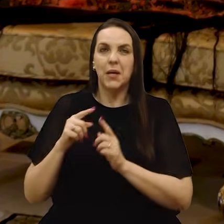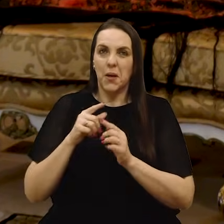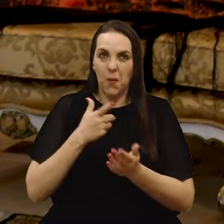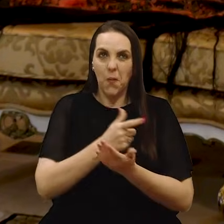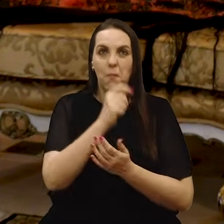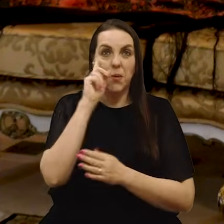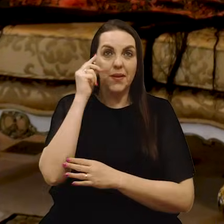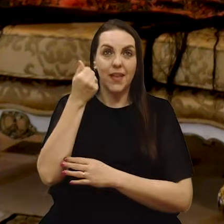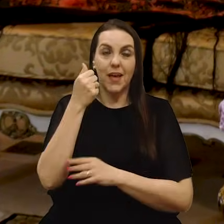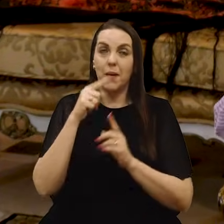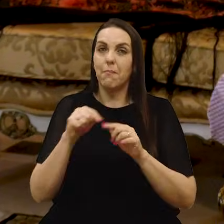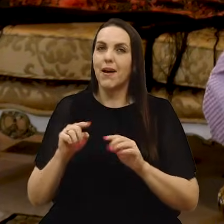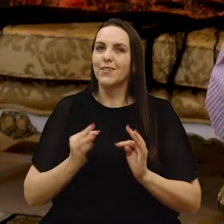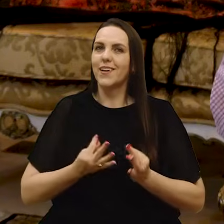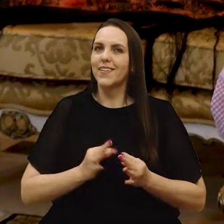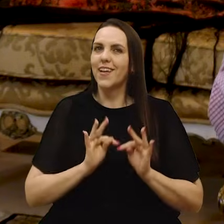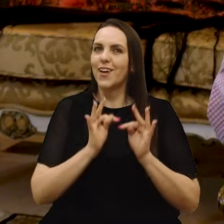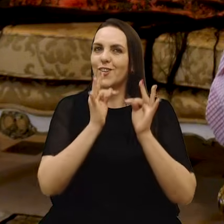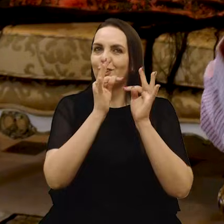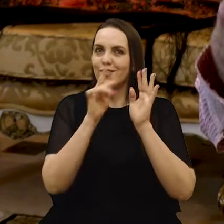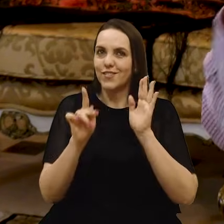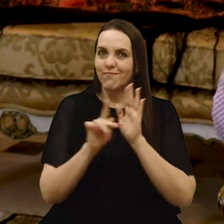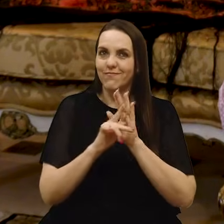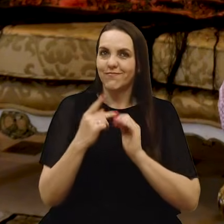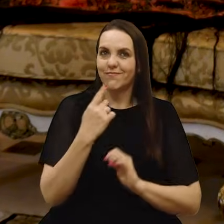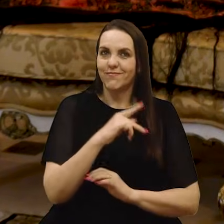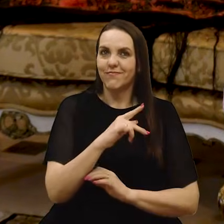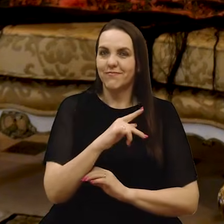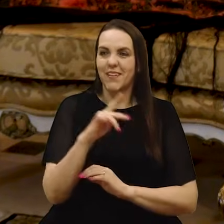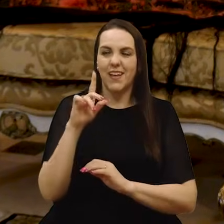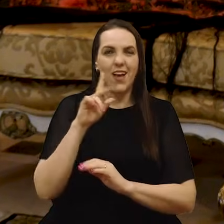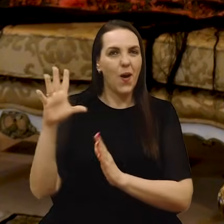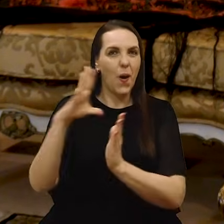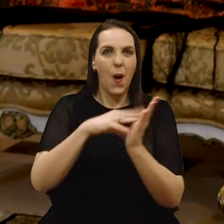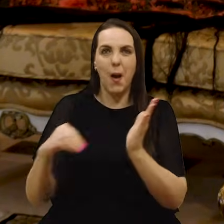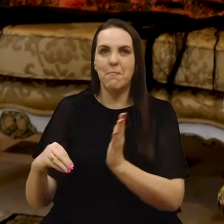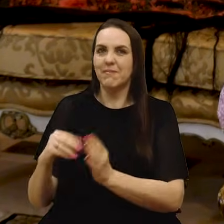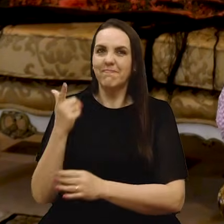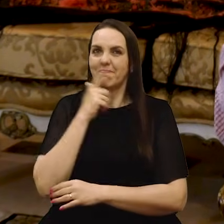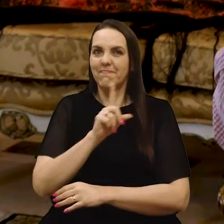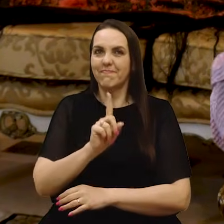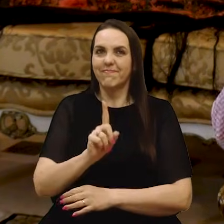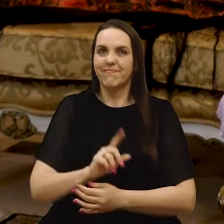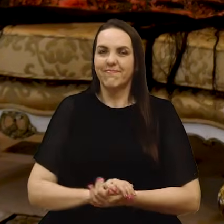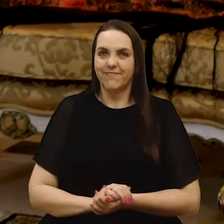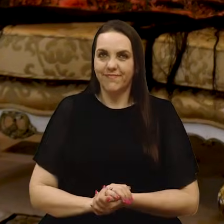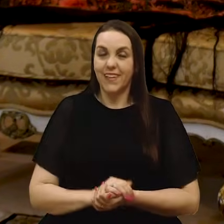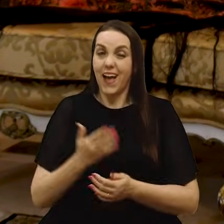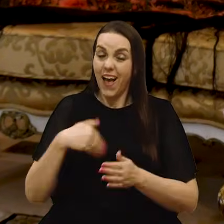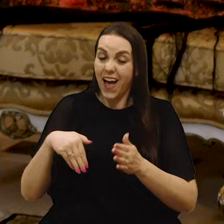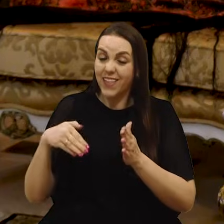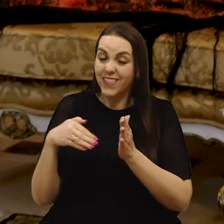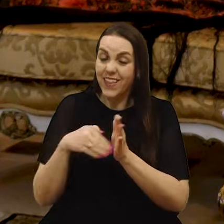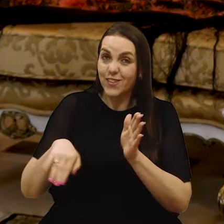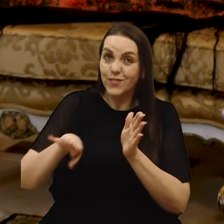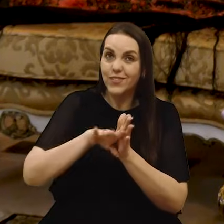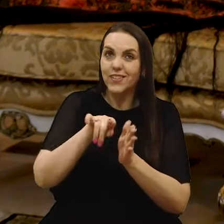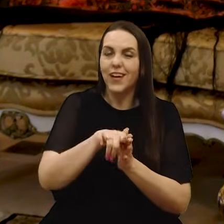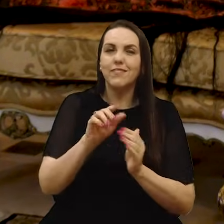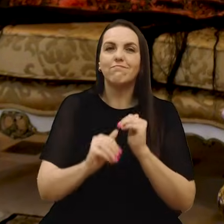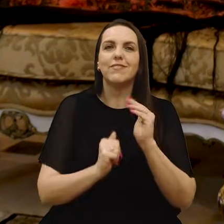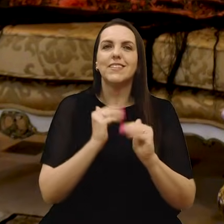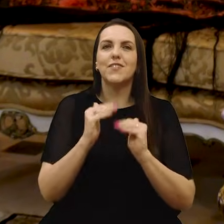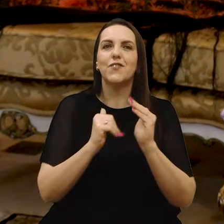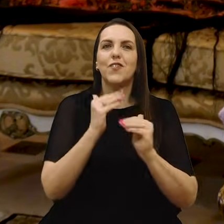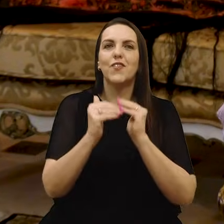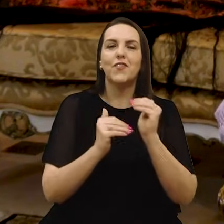aquele mercado. Agora, quando tu tens uma tecnologia tudo, o copiador não chega lá. Até